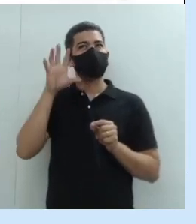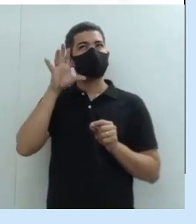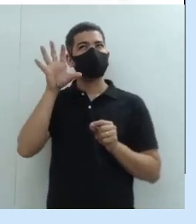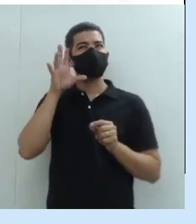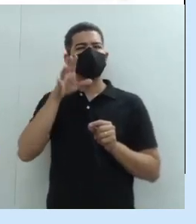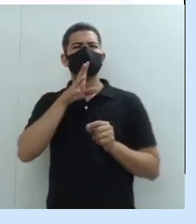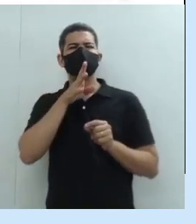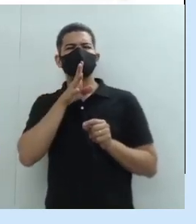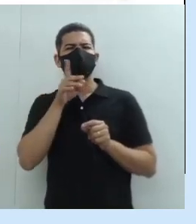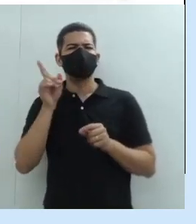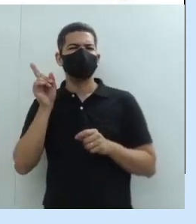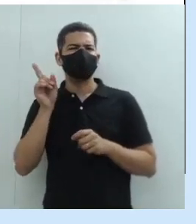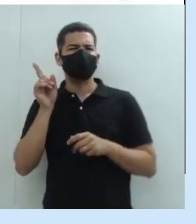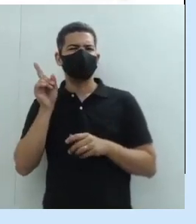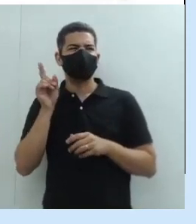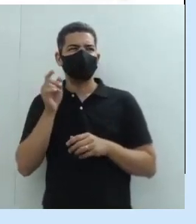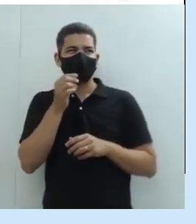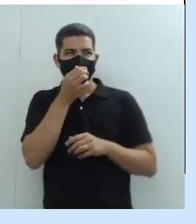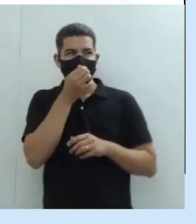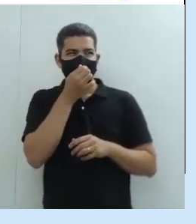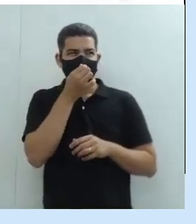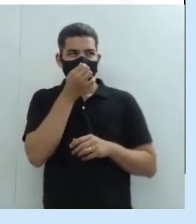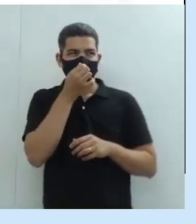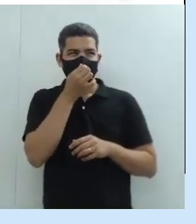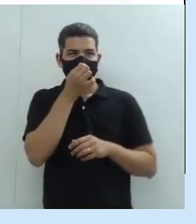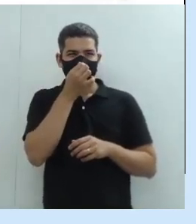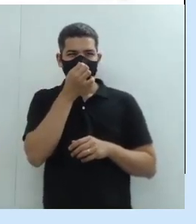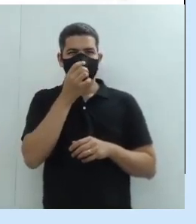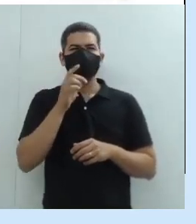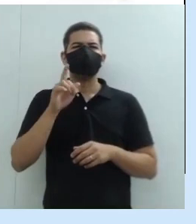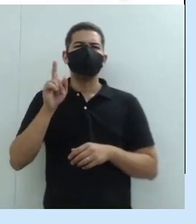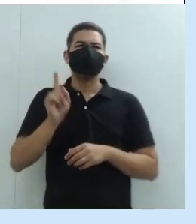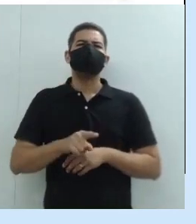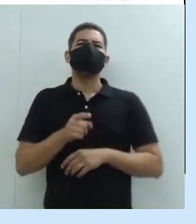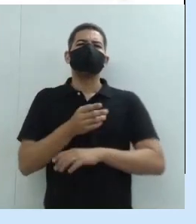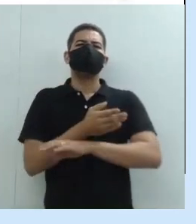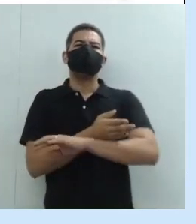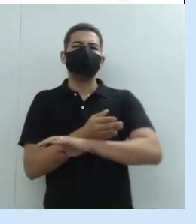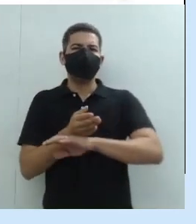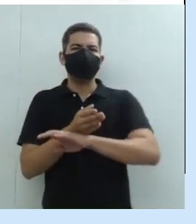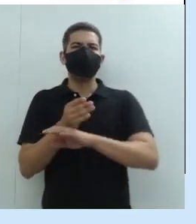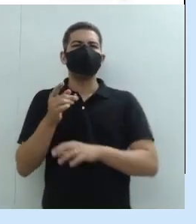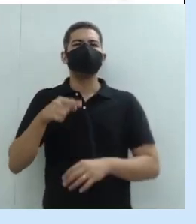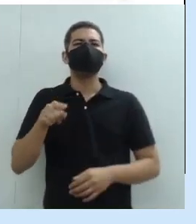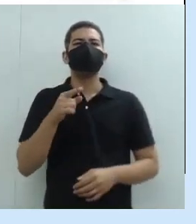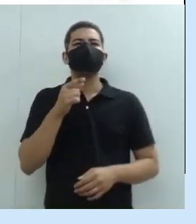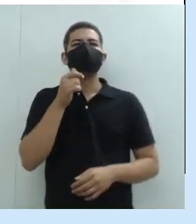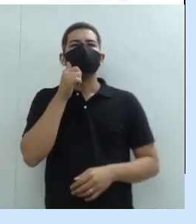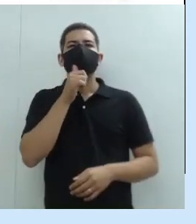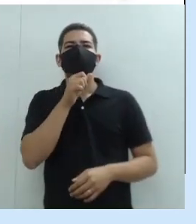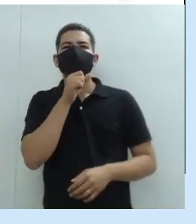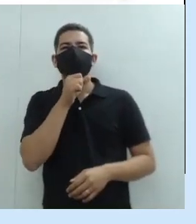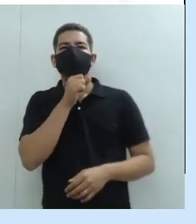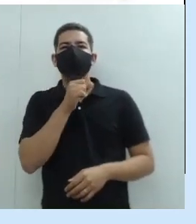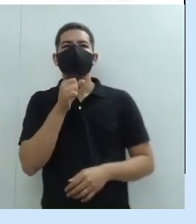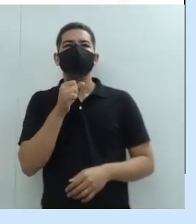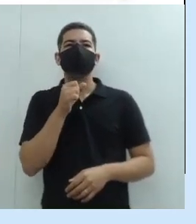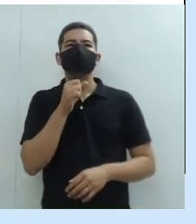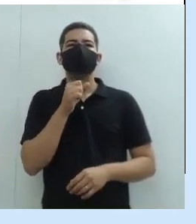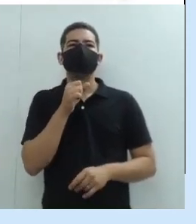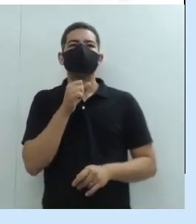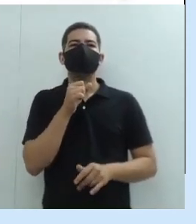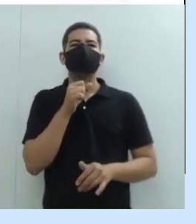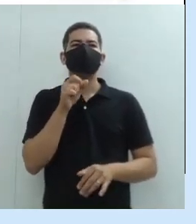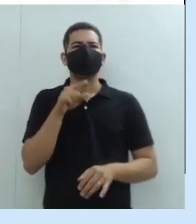vocês? Olha só, eu acho que é bem comum, talvez, a avó da gente pedir para que nós façamos algumas